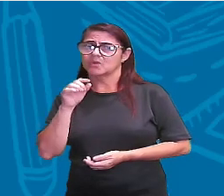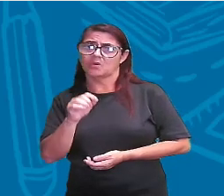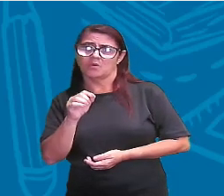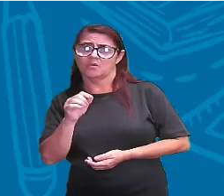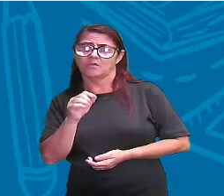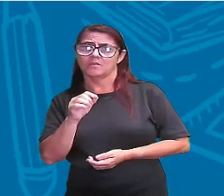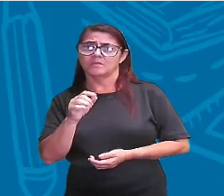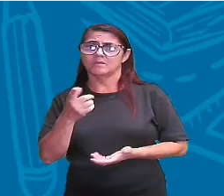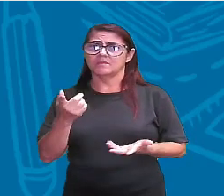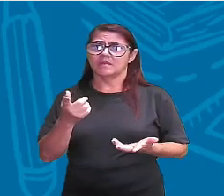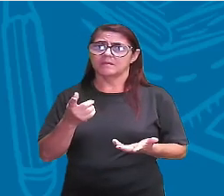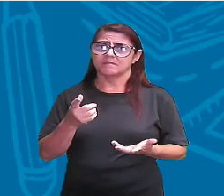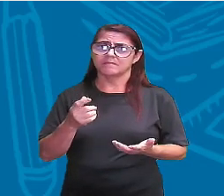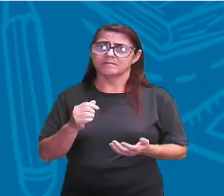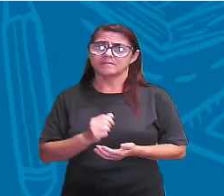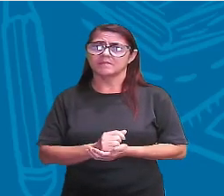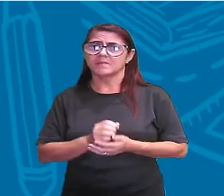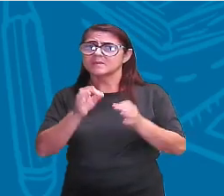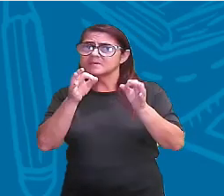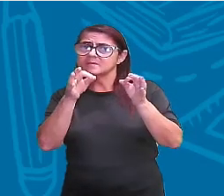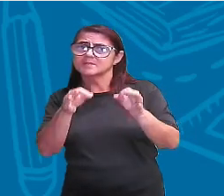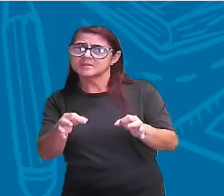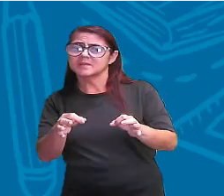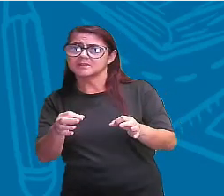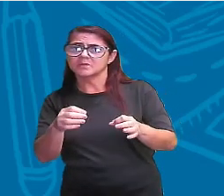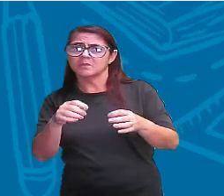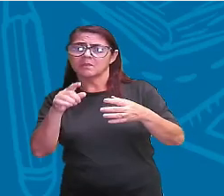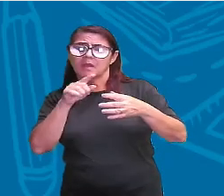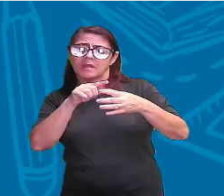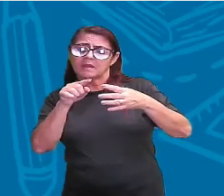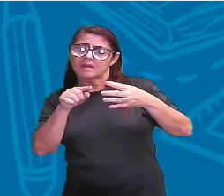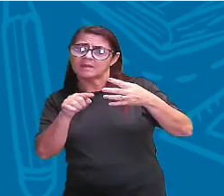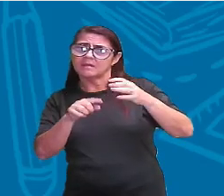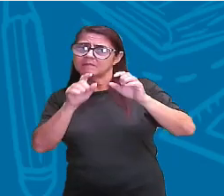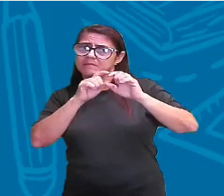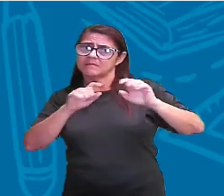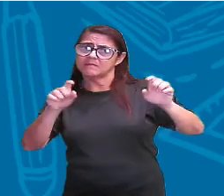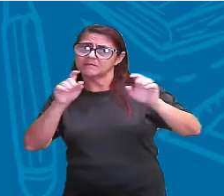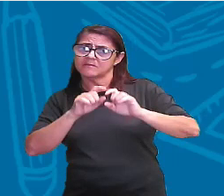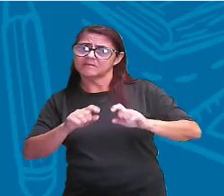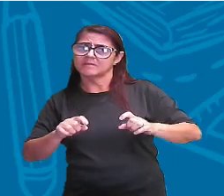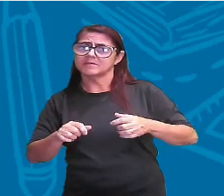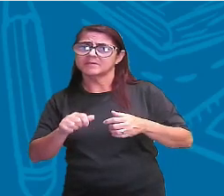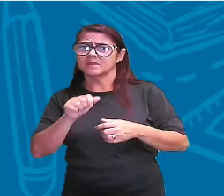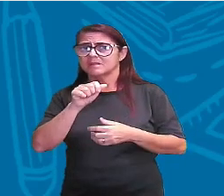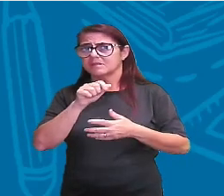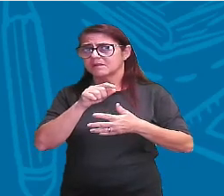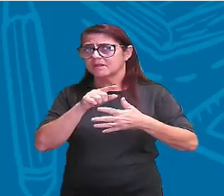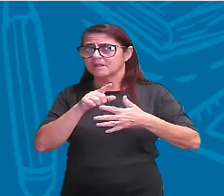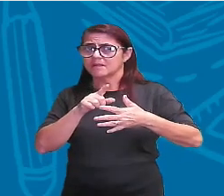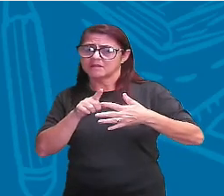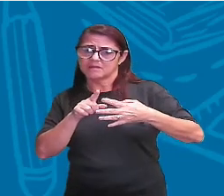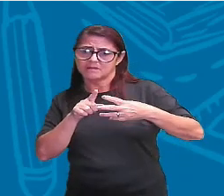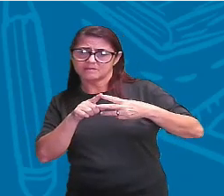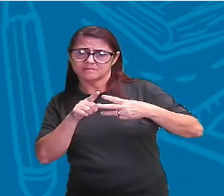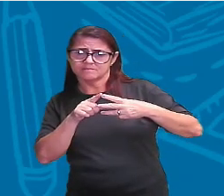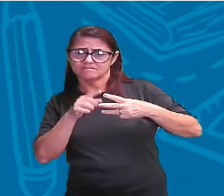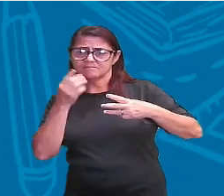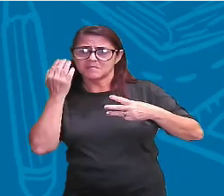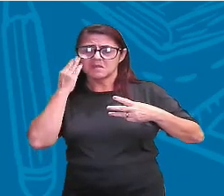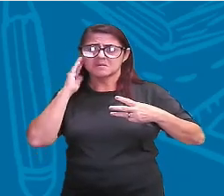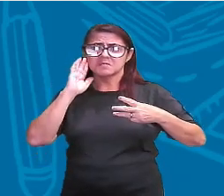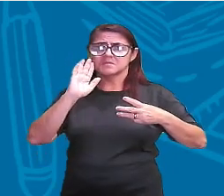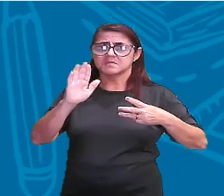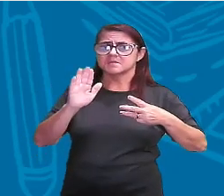alternativa com o pronome pessoal correto para cada sentença, para cada frase. A primeira, fiz isso, Amanda. Não sei qual